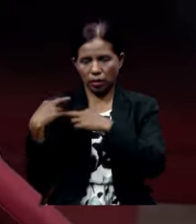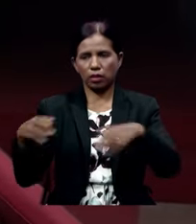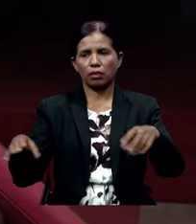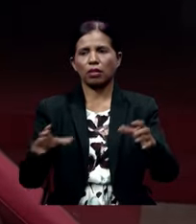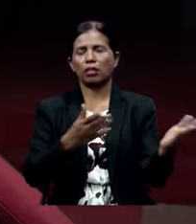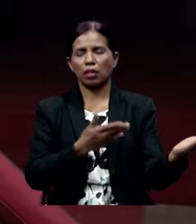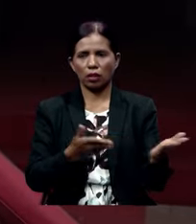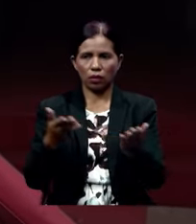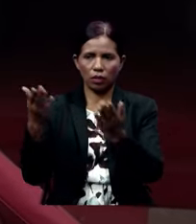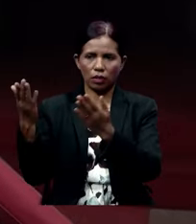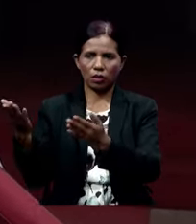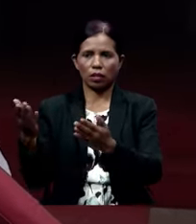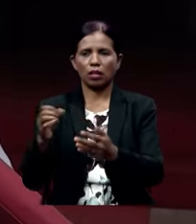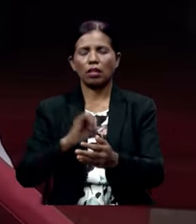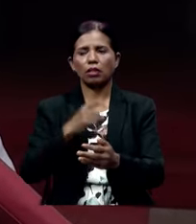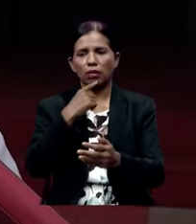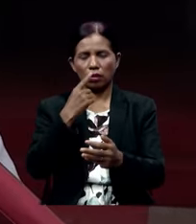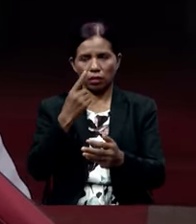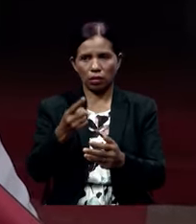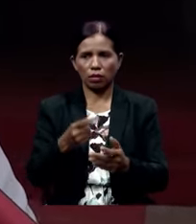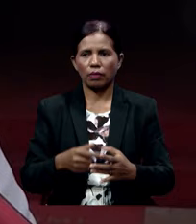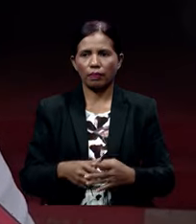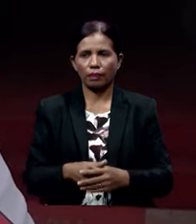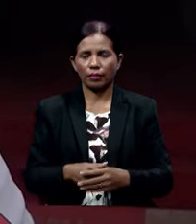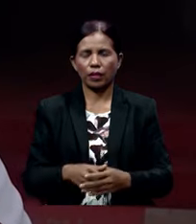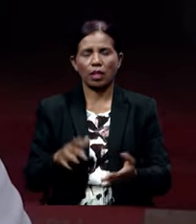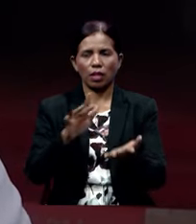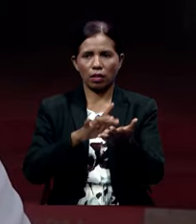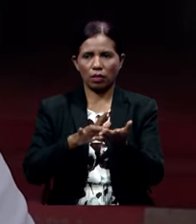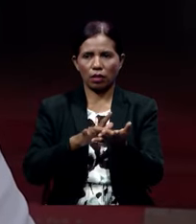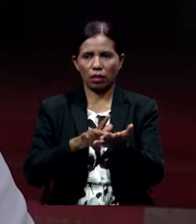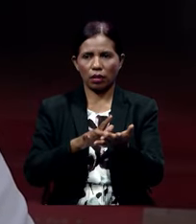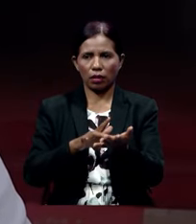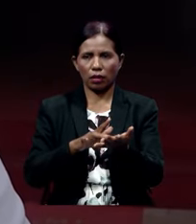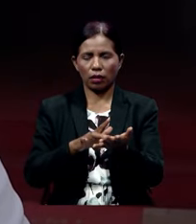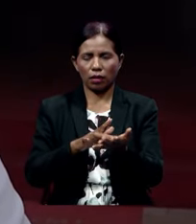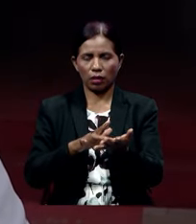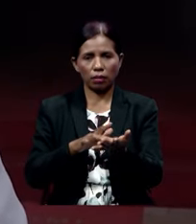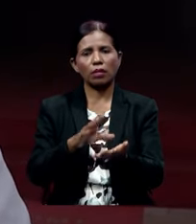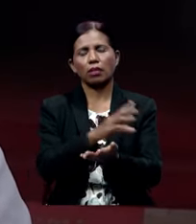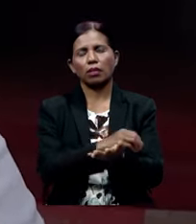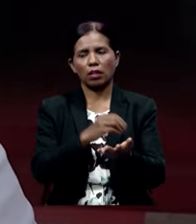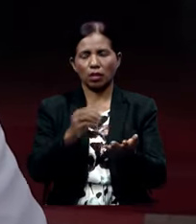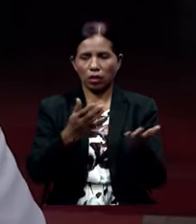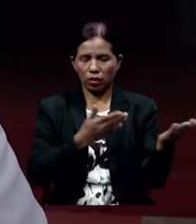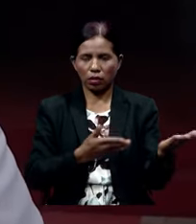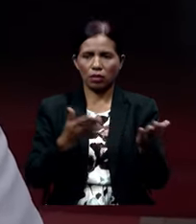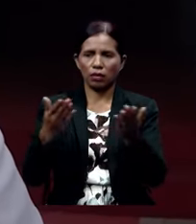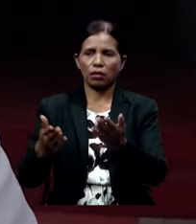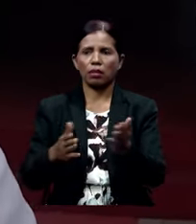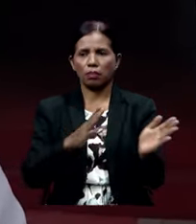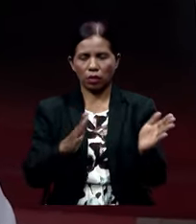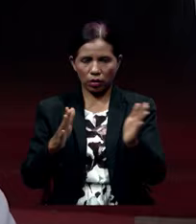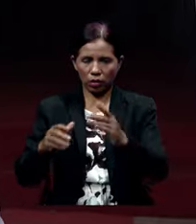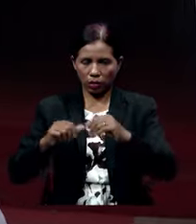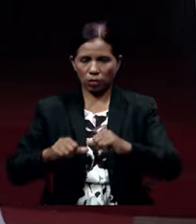submete ba iha hati tekan ka kata amur now pros regime aprovisionamento ne proses laona ia